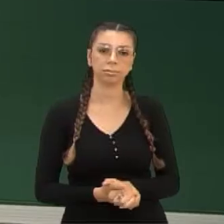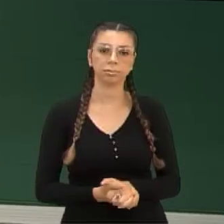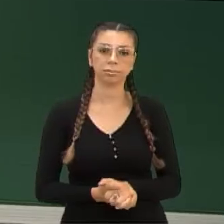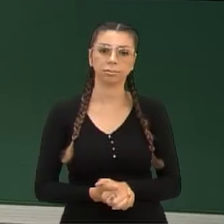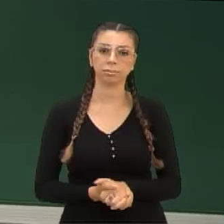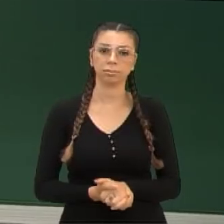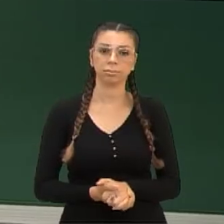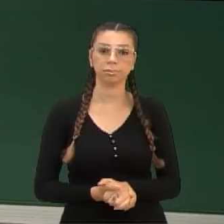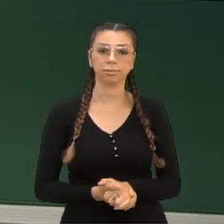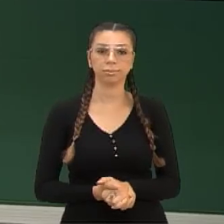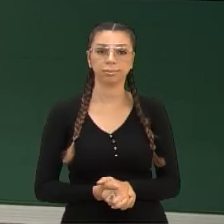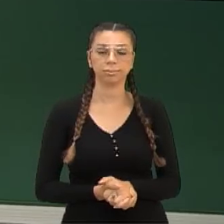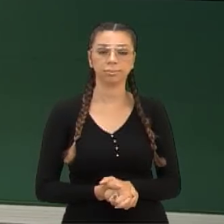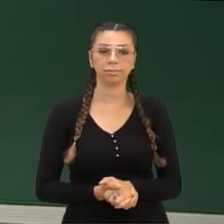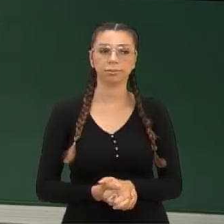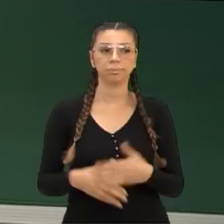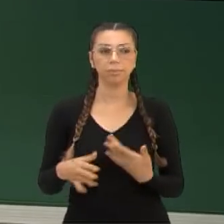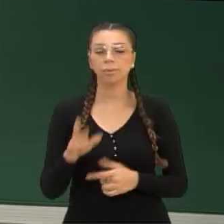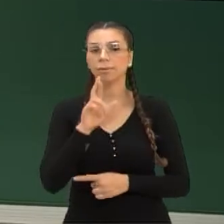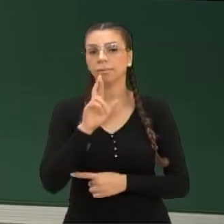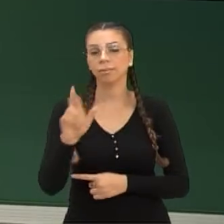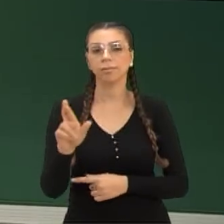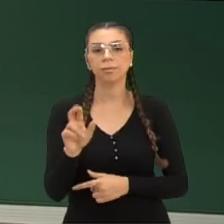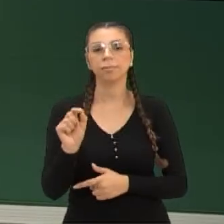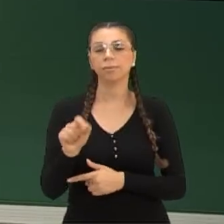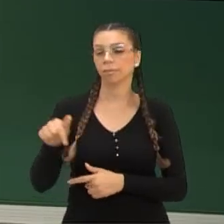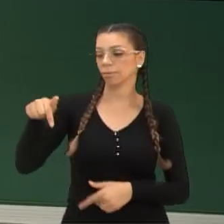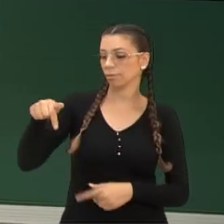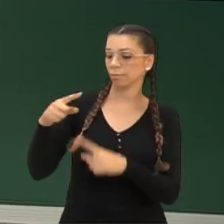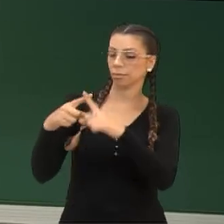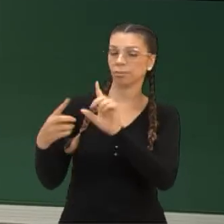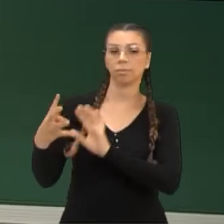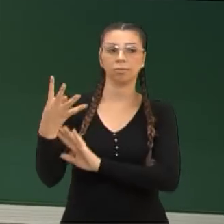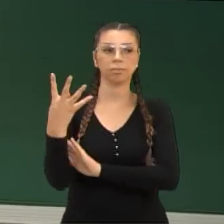quê? 7. 7 vezes 4,